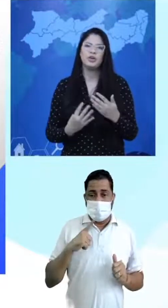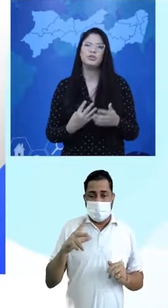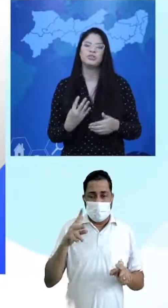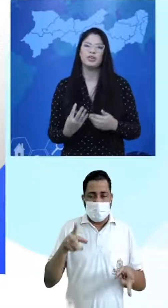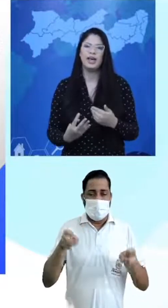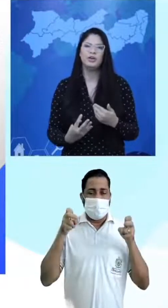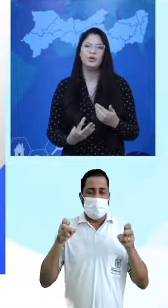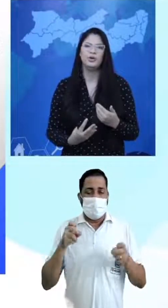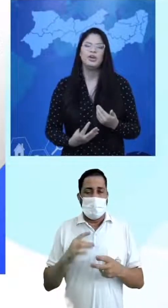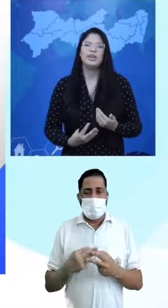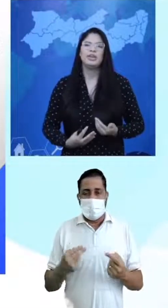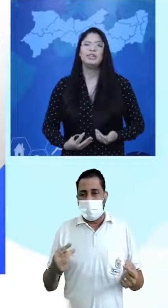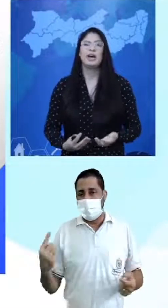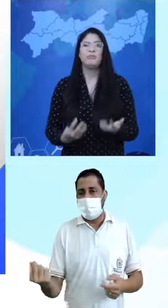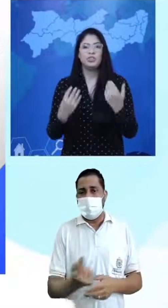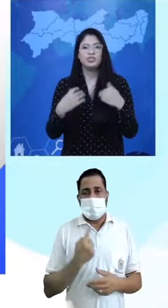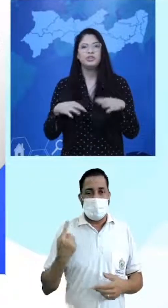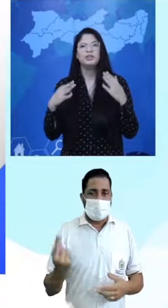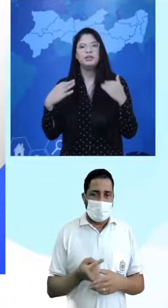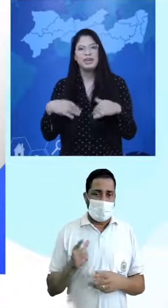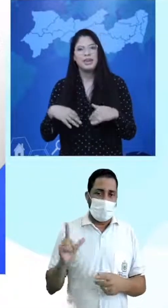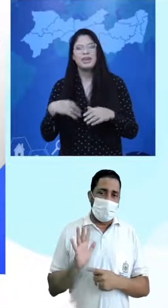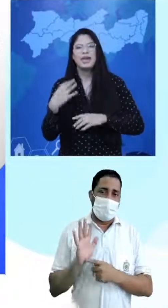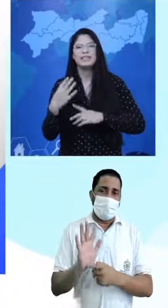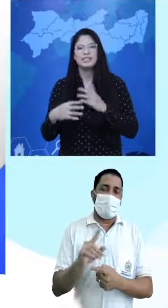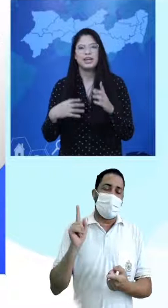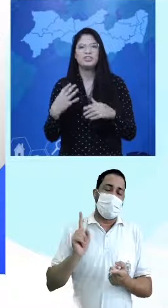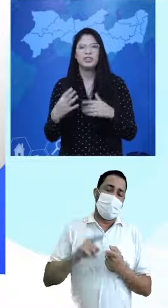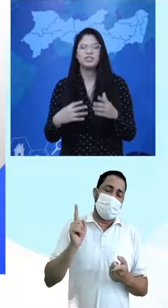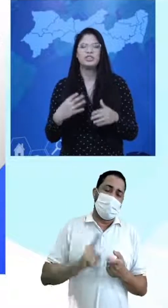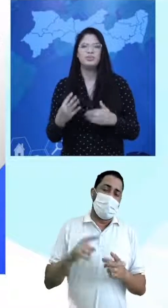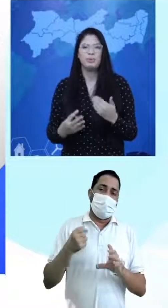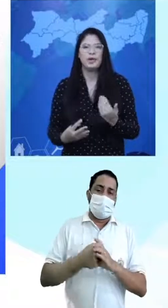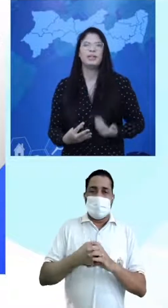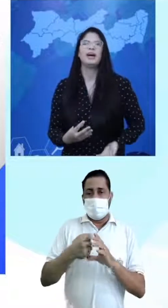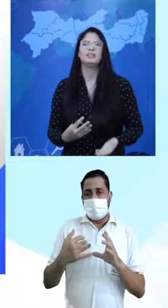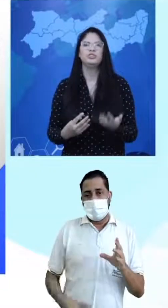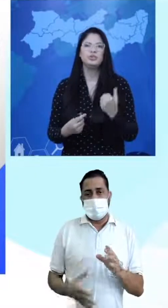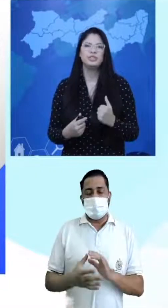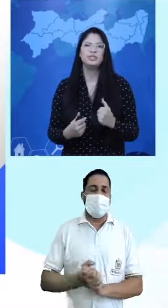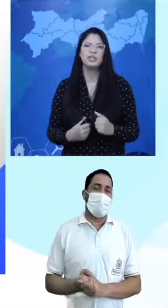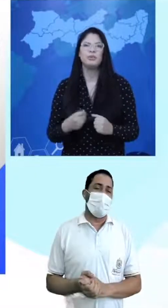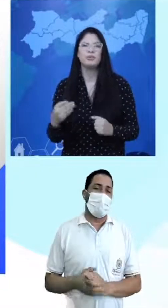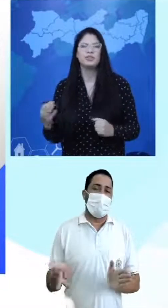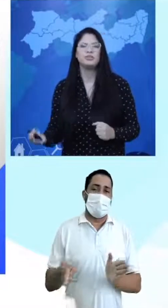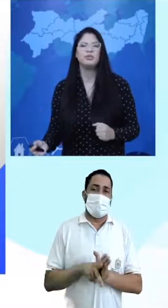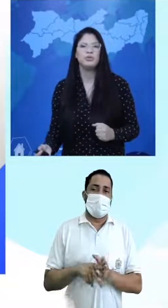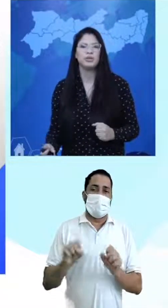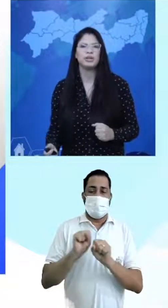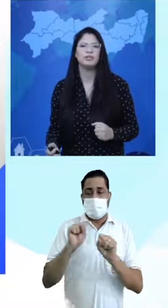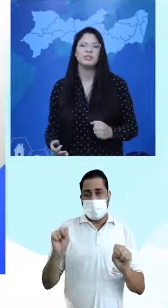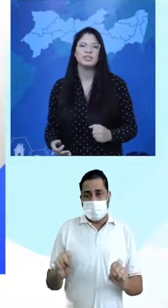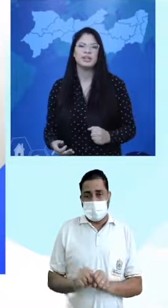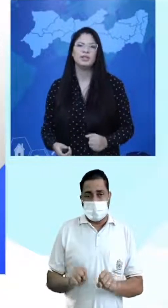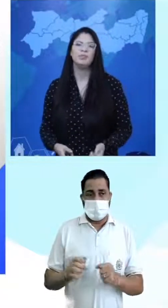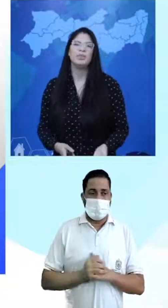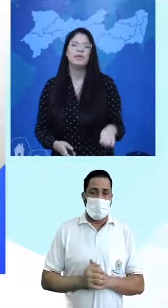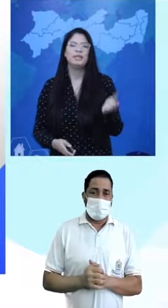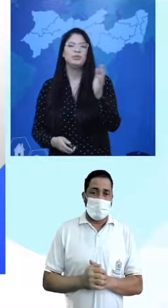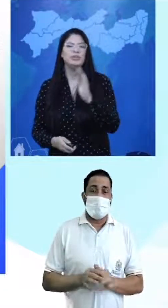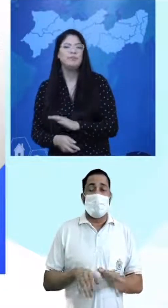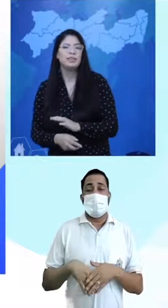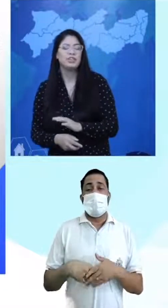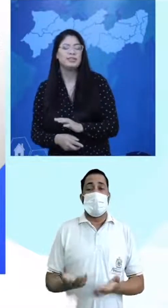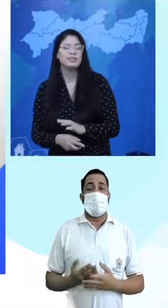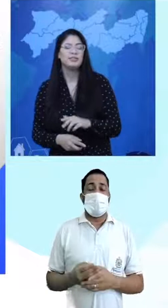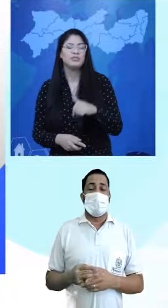estão ao nosso redor. E está mostrando também essas características e propriedades do sistema de projeção cônica, certo? Então,